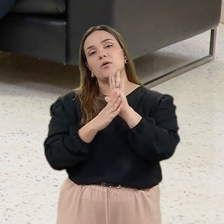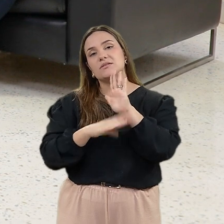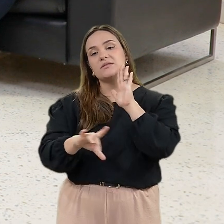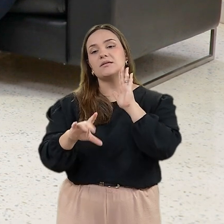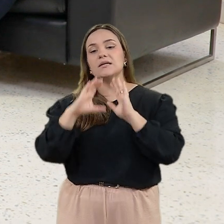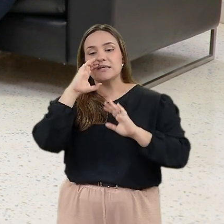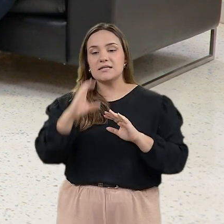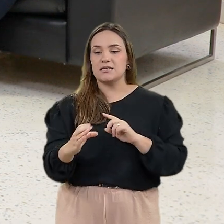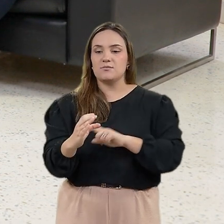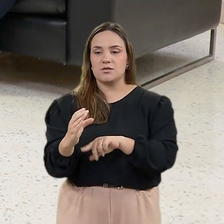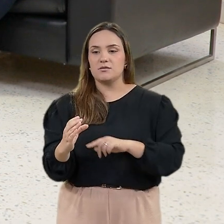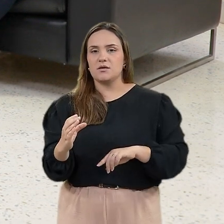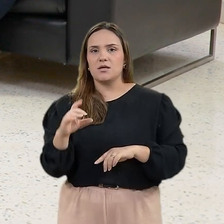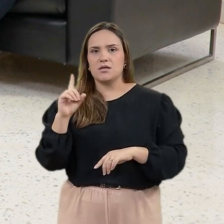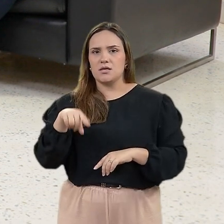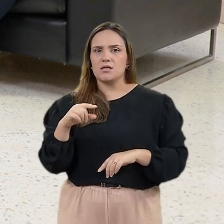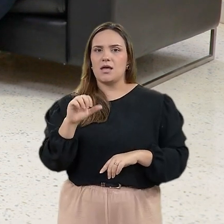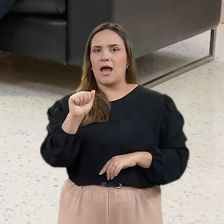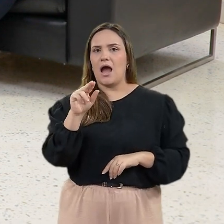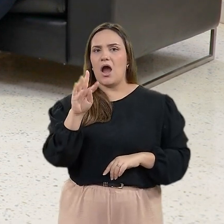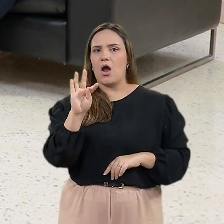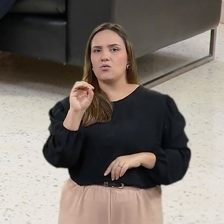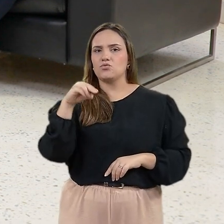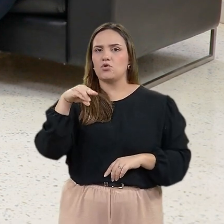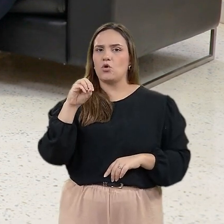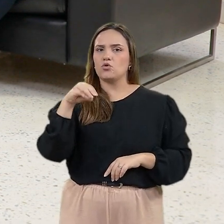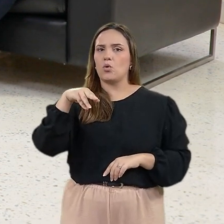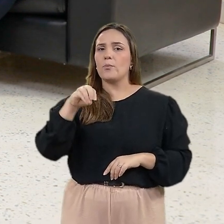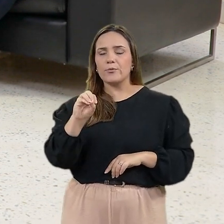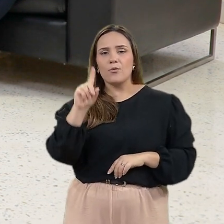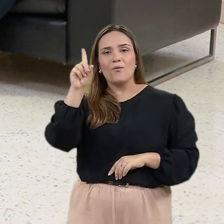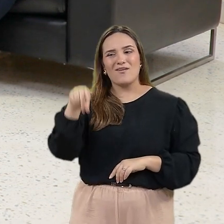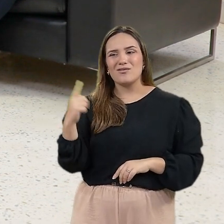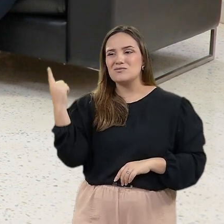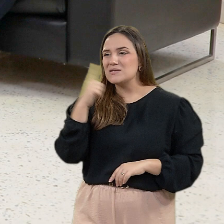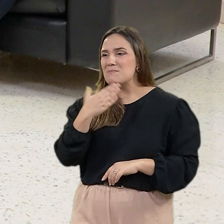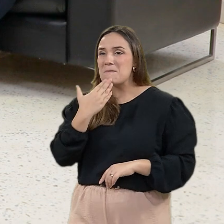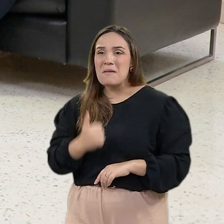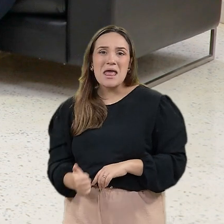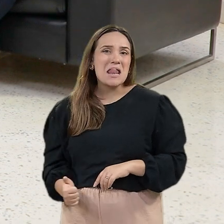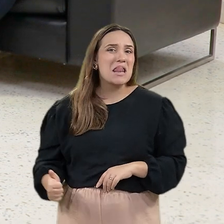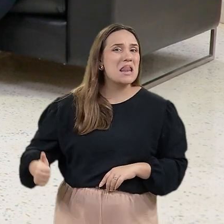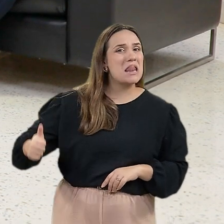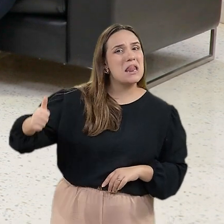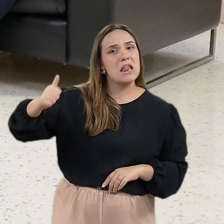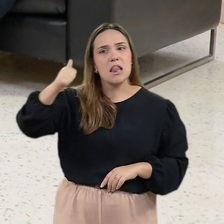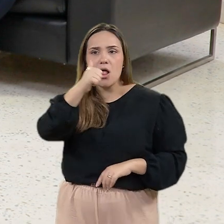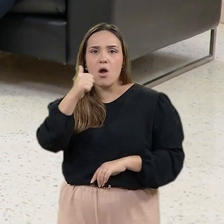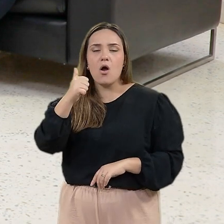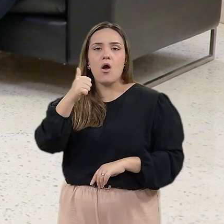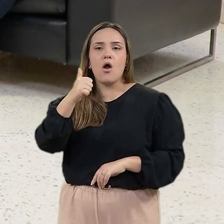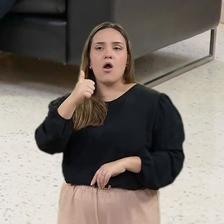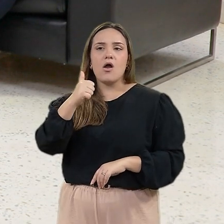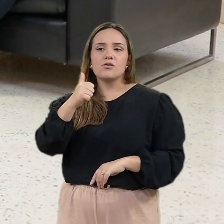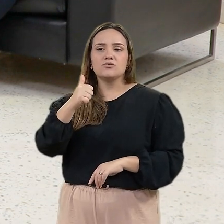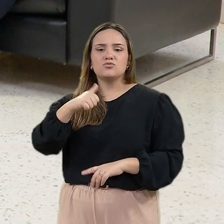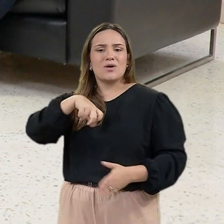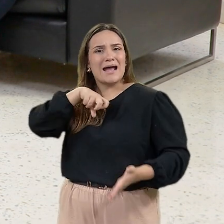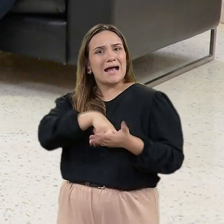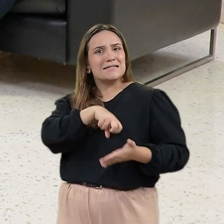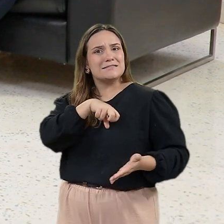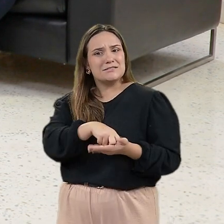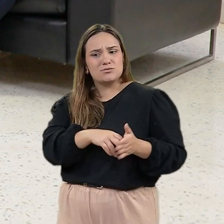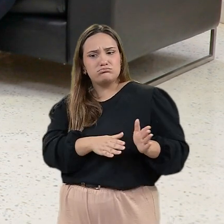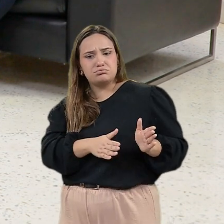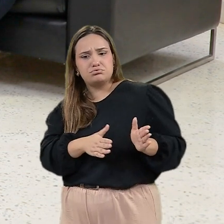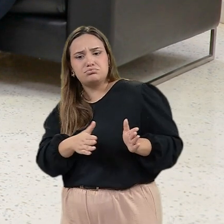crime autônomo, a ideia é ter uma eficiência maior na persecução penal, ou